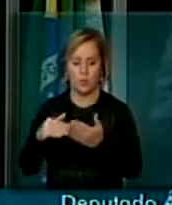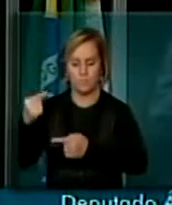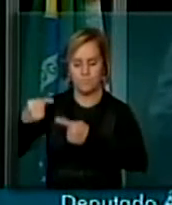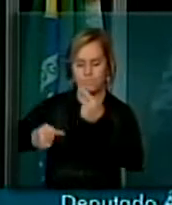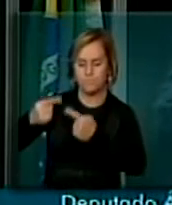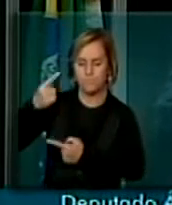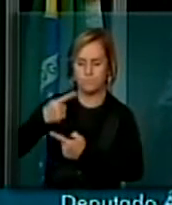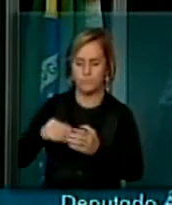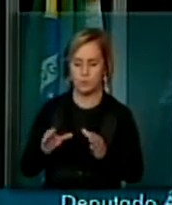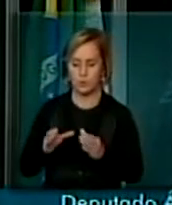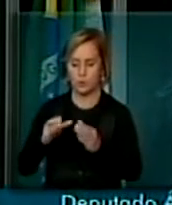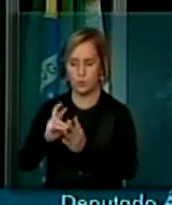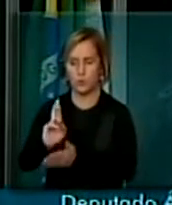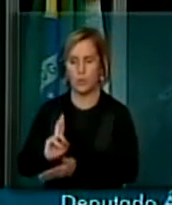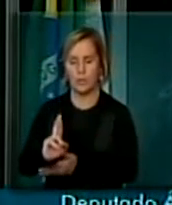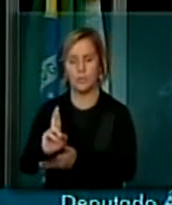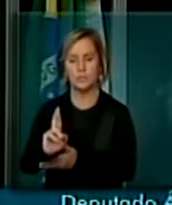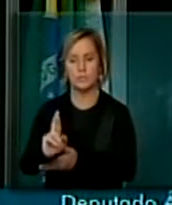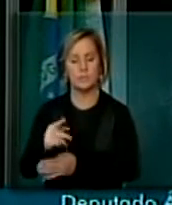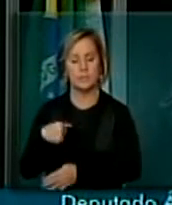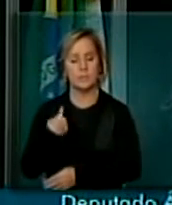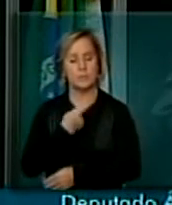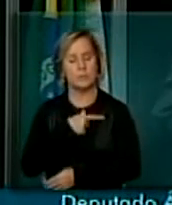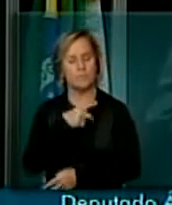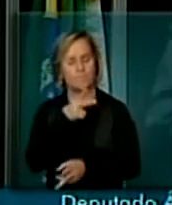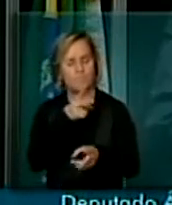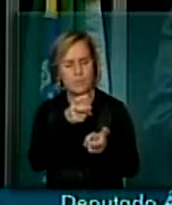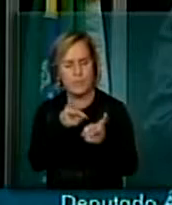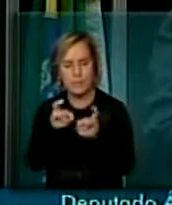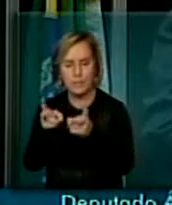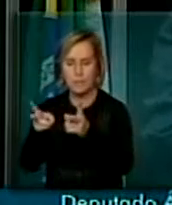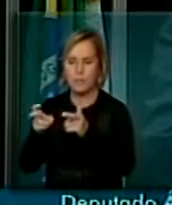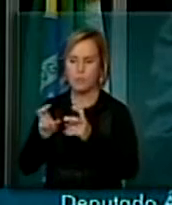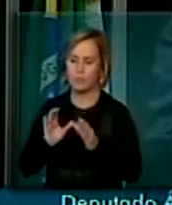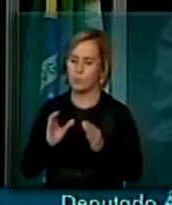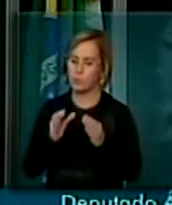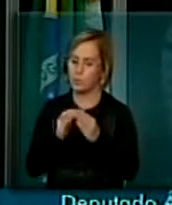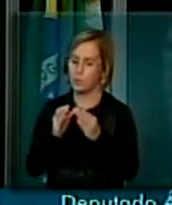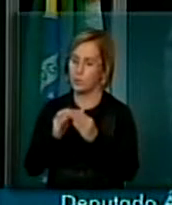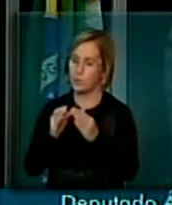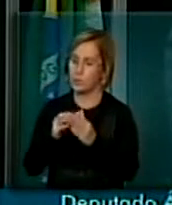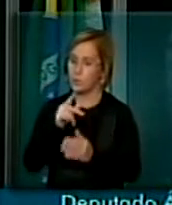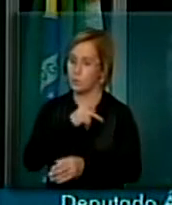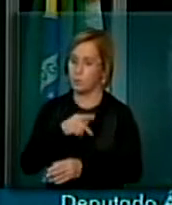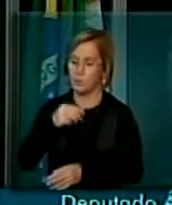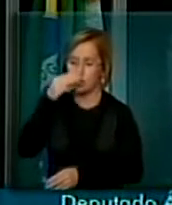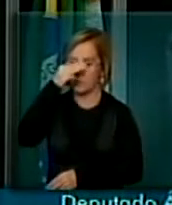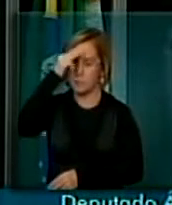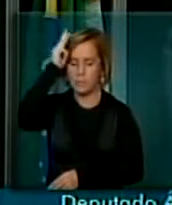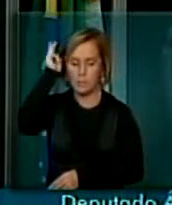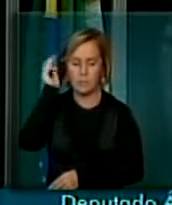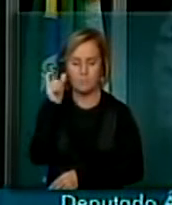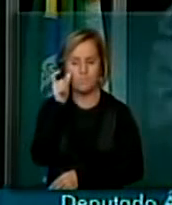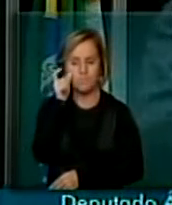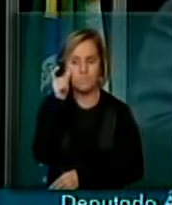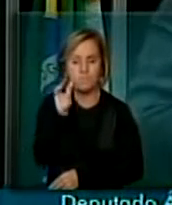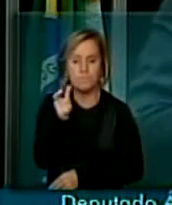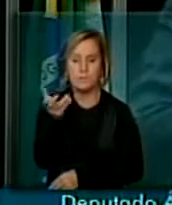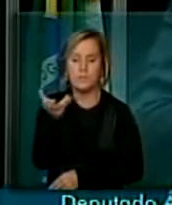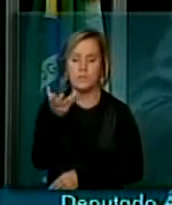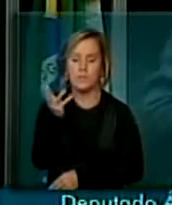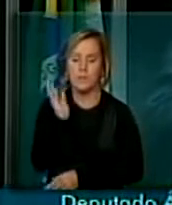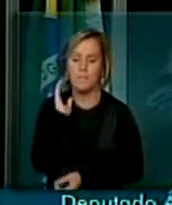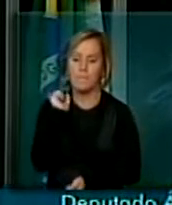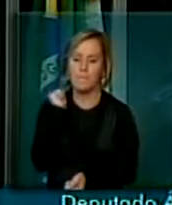controvérsia no Colégio de Líderes, nós temos percebido, por parte do presidente Michel Temer, a intenção de colocar um